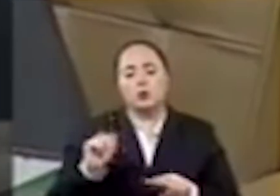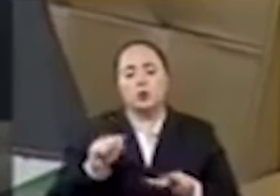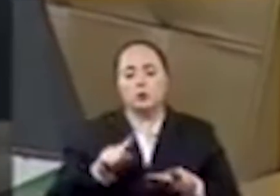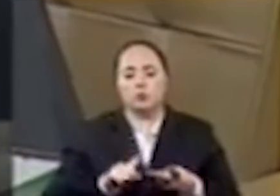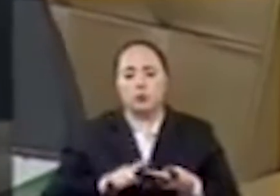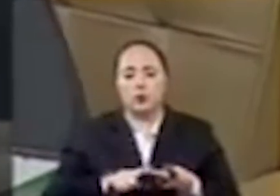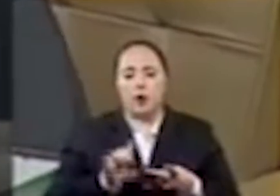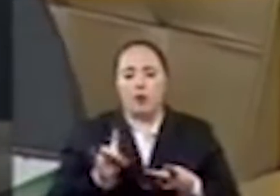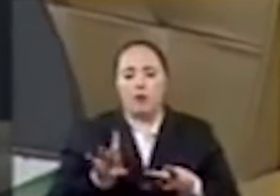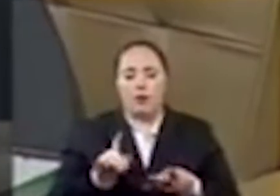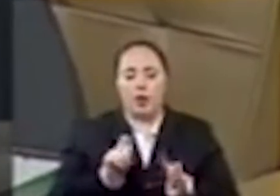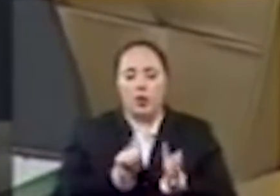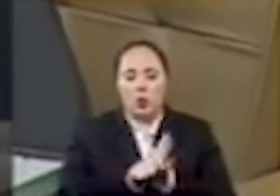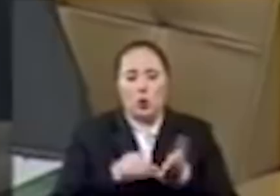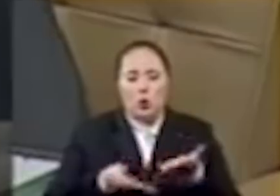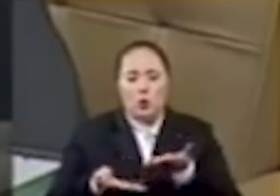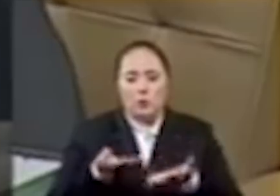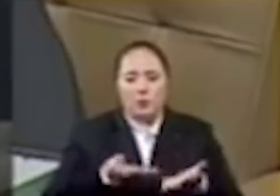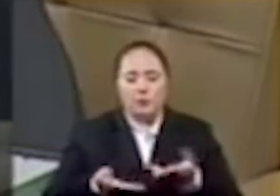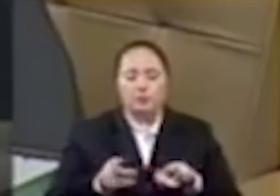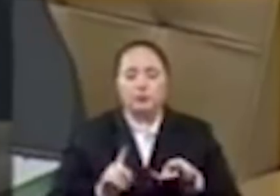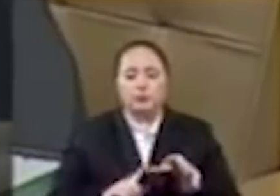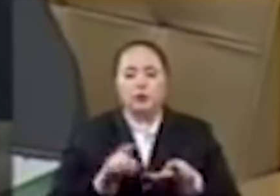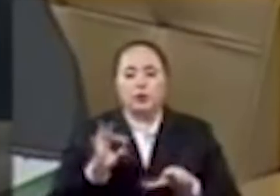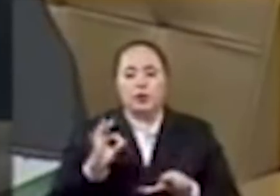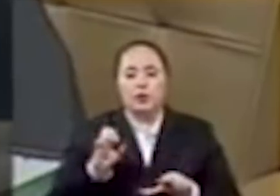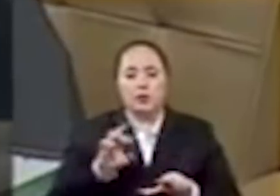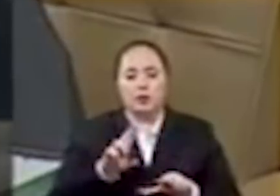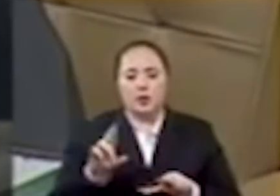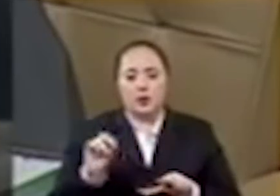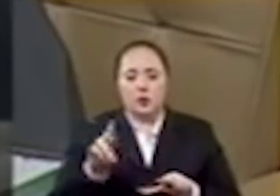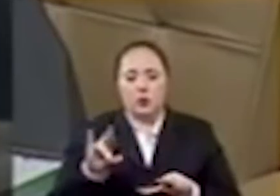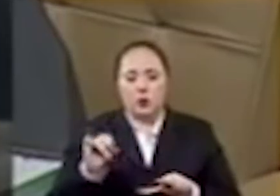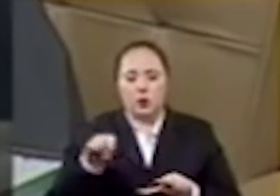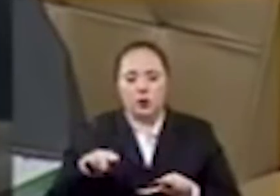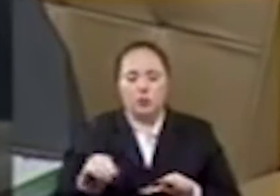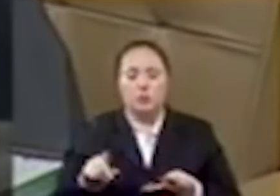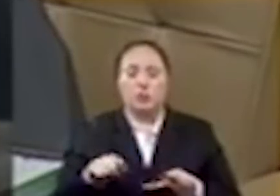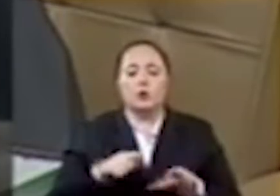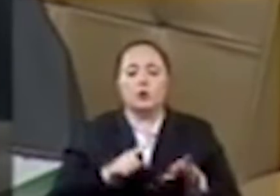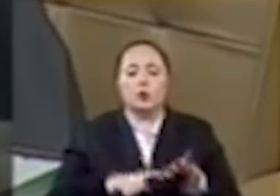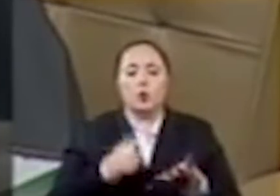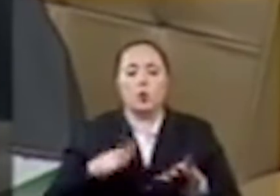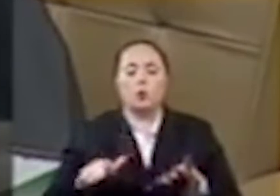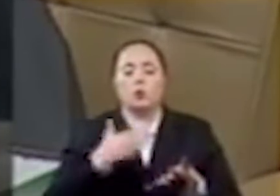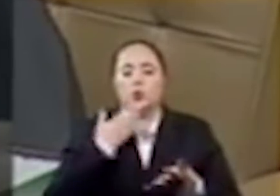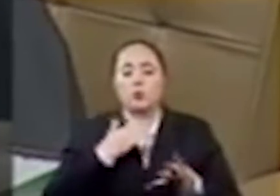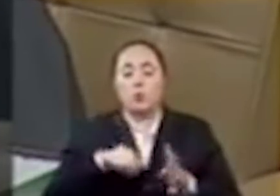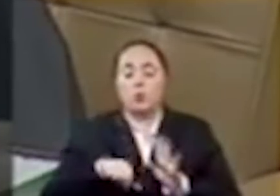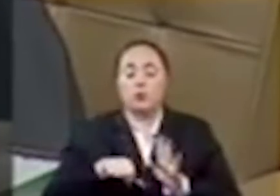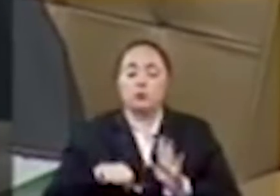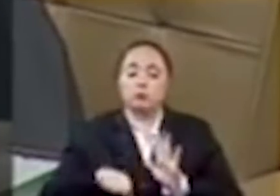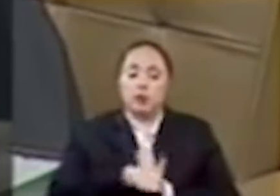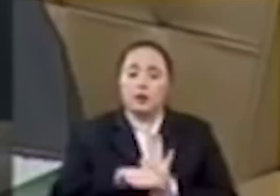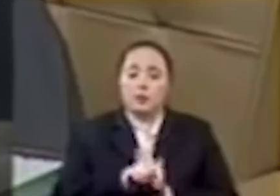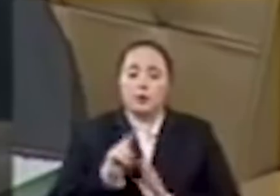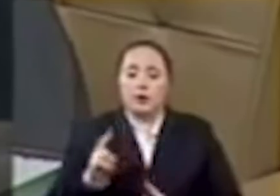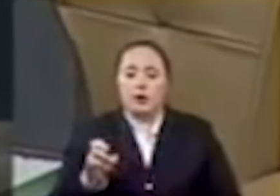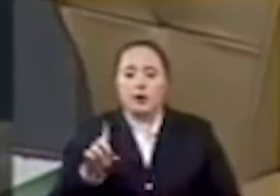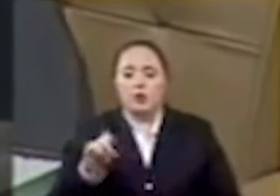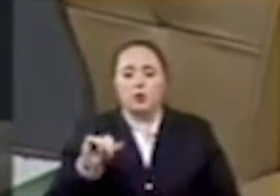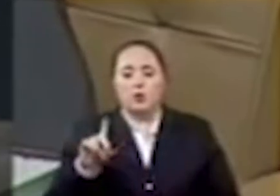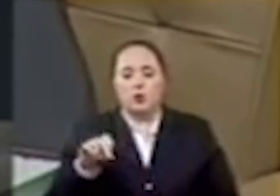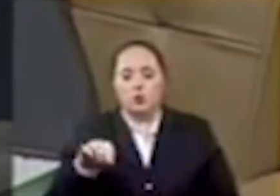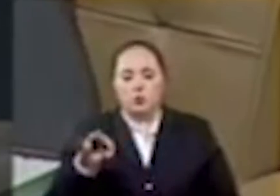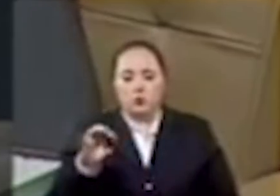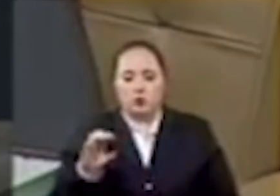entorpecentes e drogas afins, do terrorismo e dos definidos como crimes hediondos, por eles respondendo os